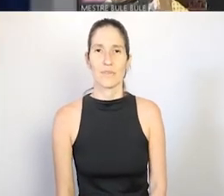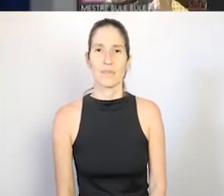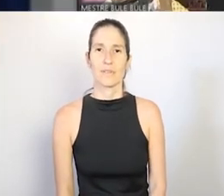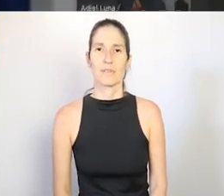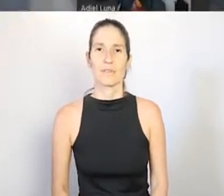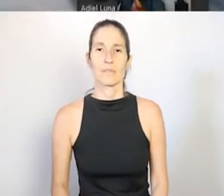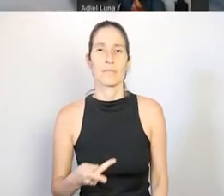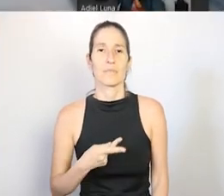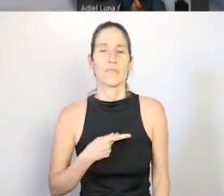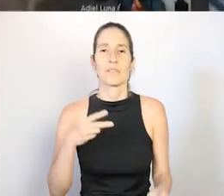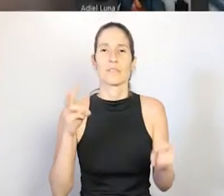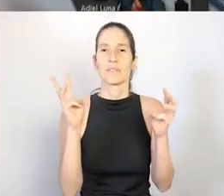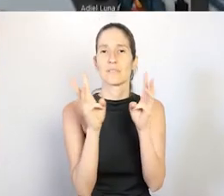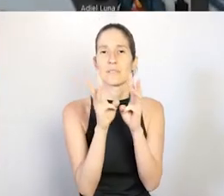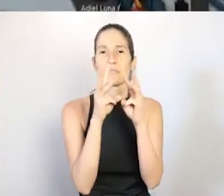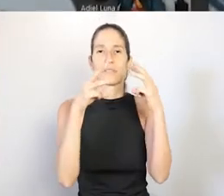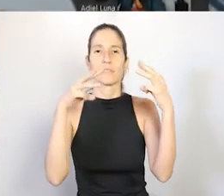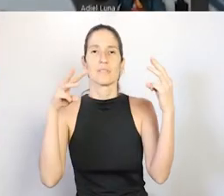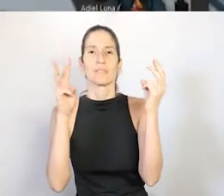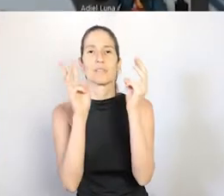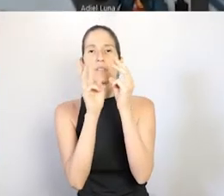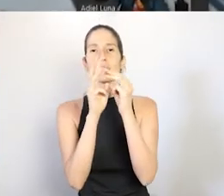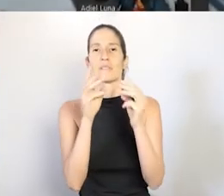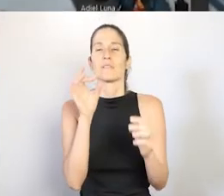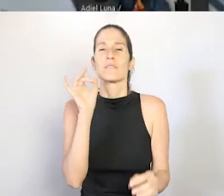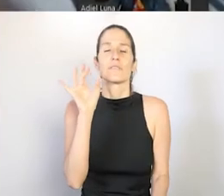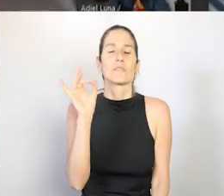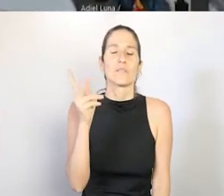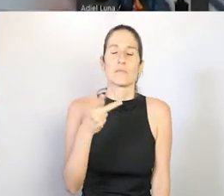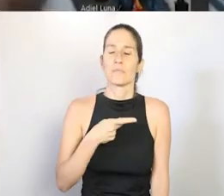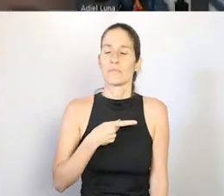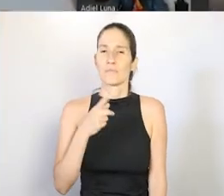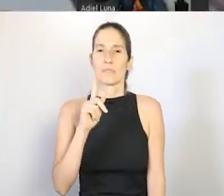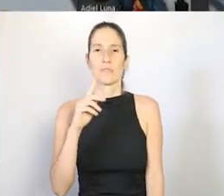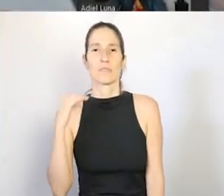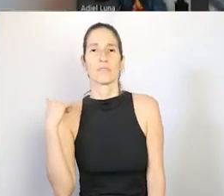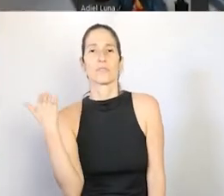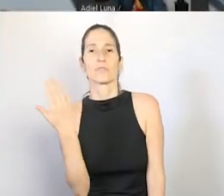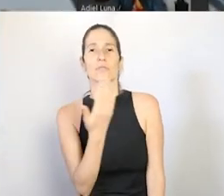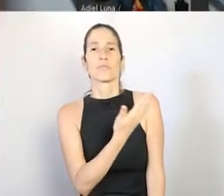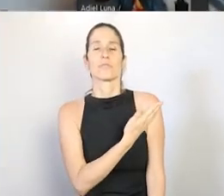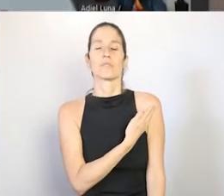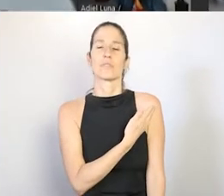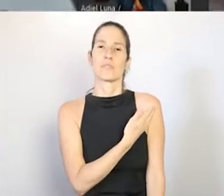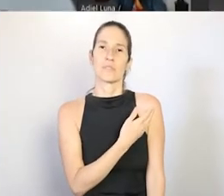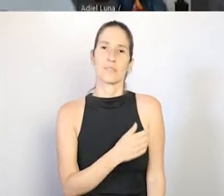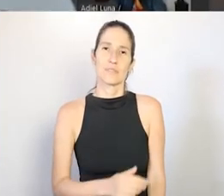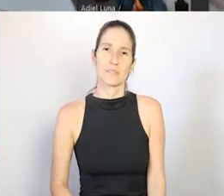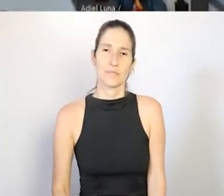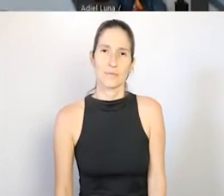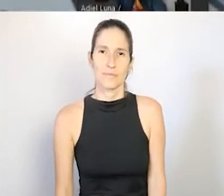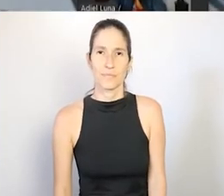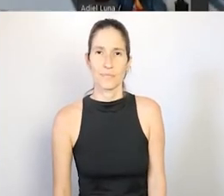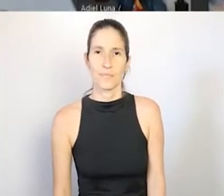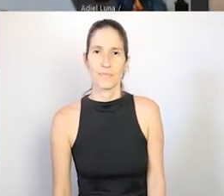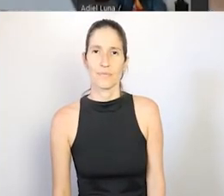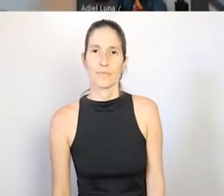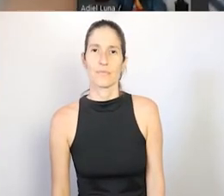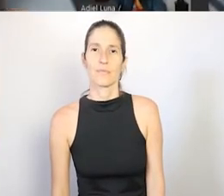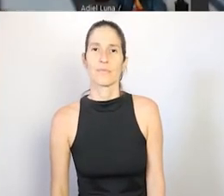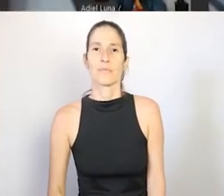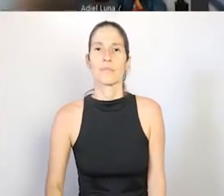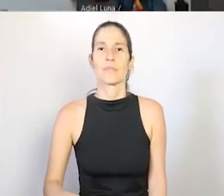Minha ciranda não é minha só. Ela é de todos nós, ela é de todos nós.